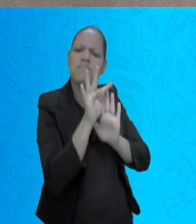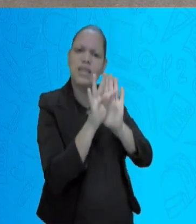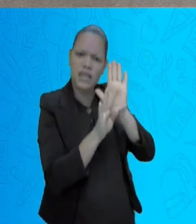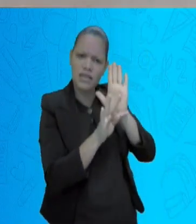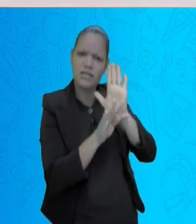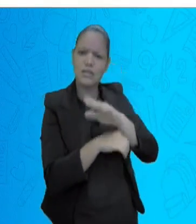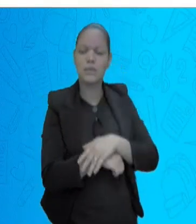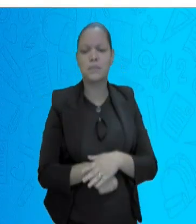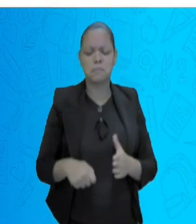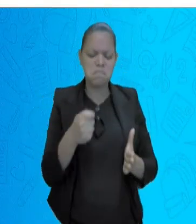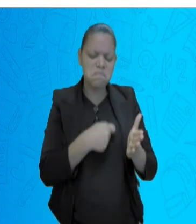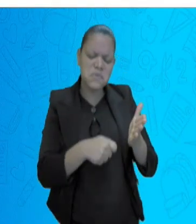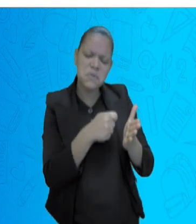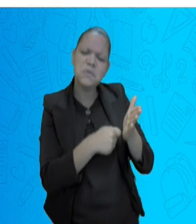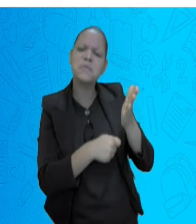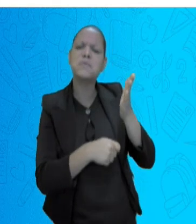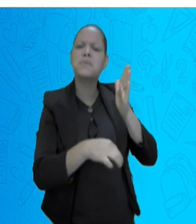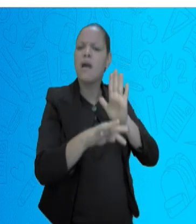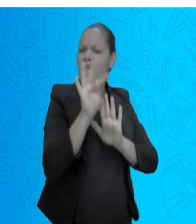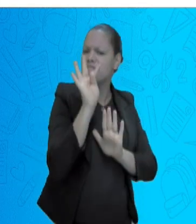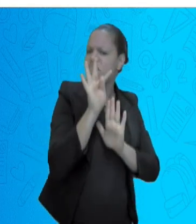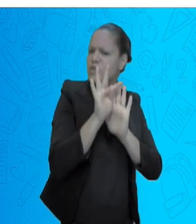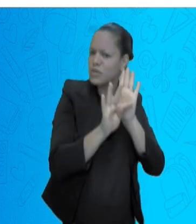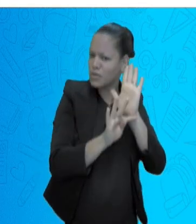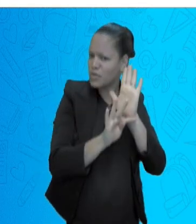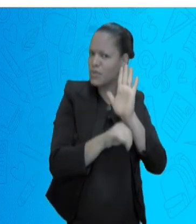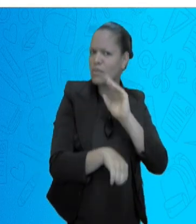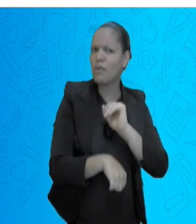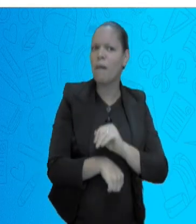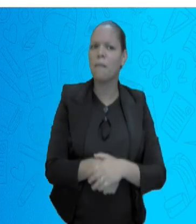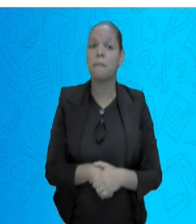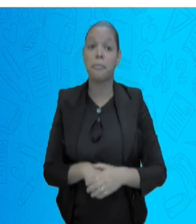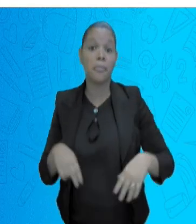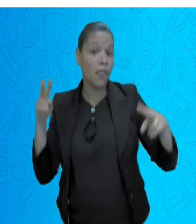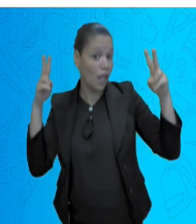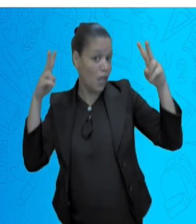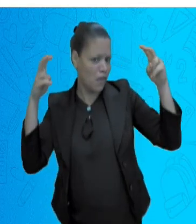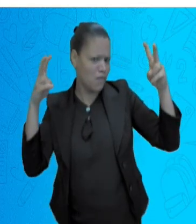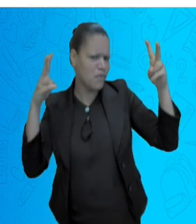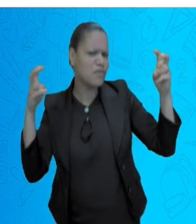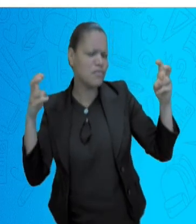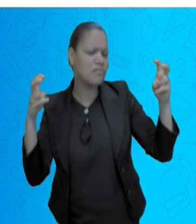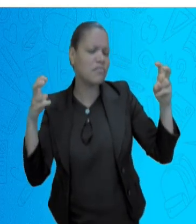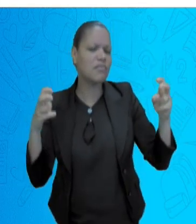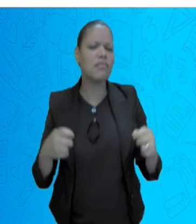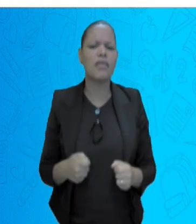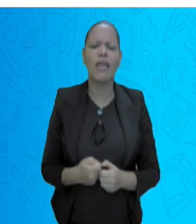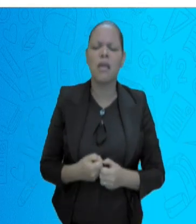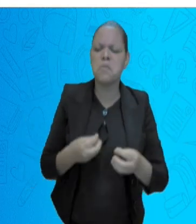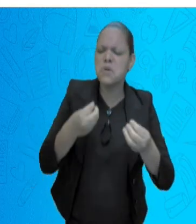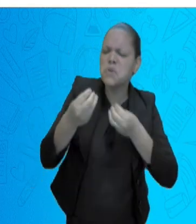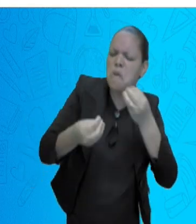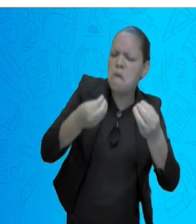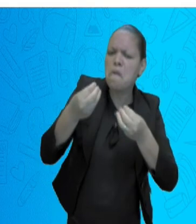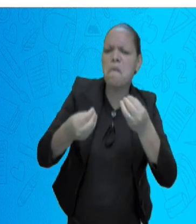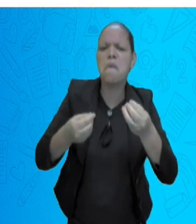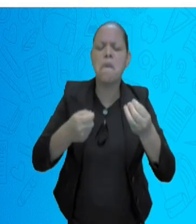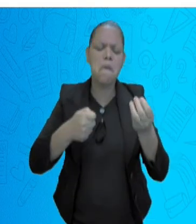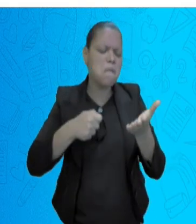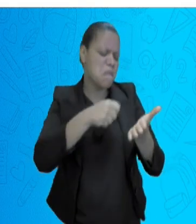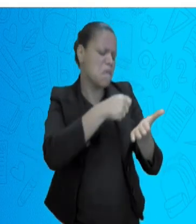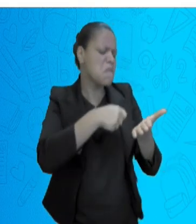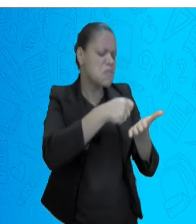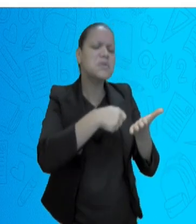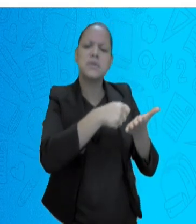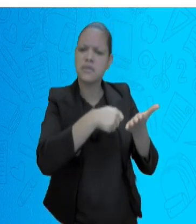Produção textual. E o nosso tema de hoje, que nós vamos fazer uma produção, eu vou instruir vocês a fazer uma